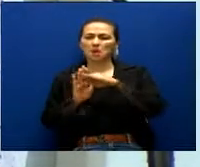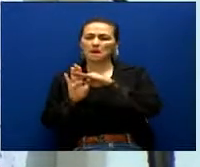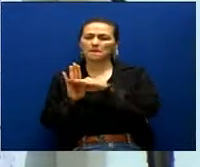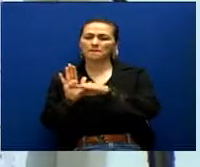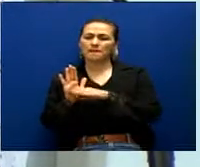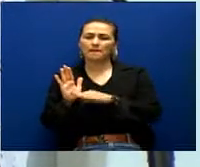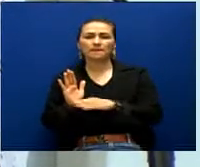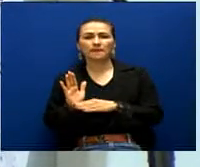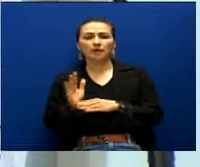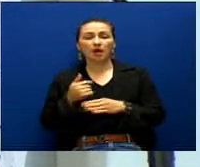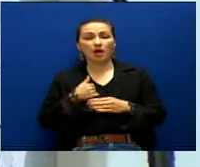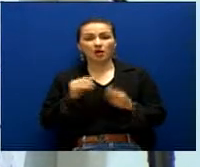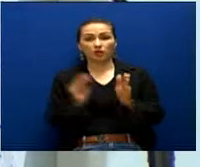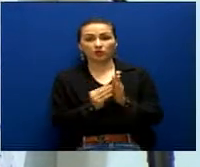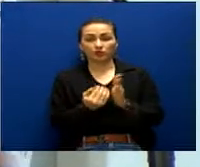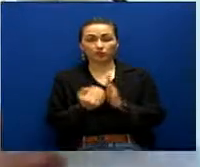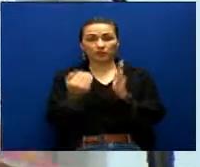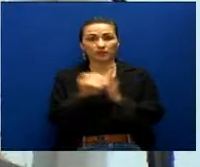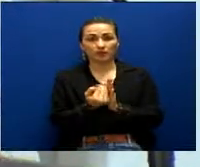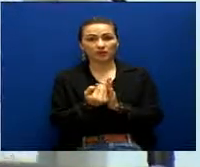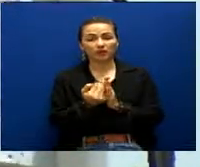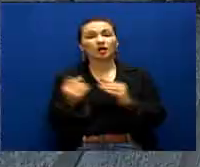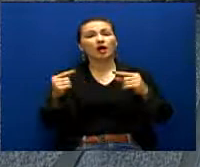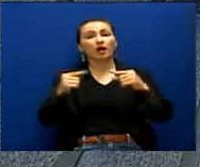se comprometeu nos próximos 4 anos.